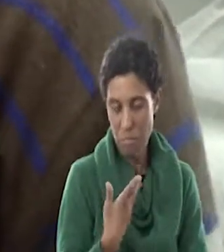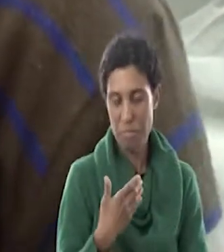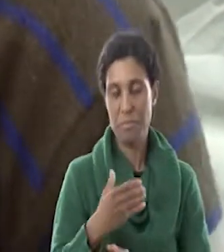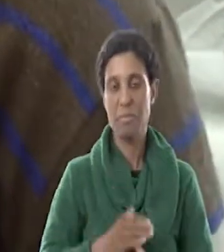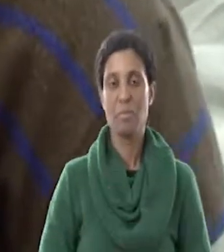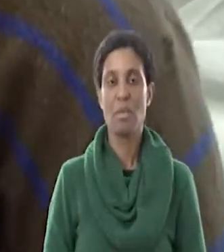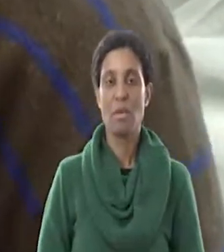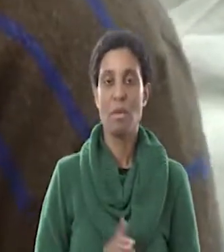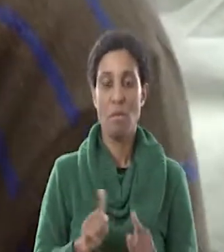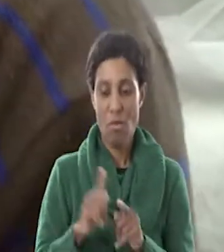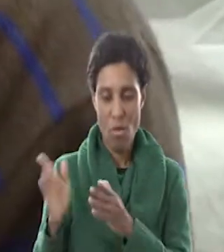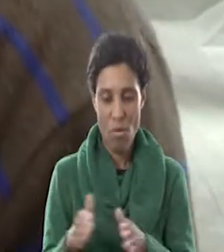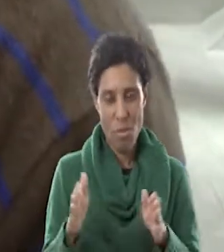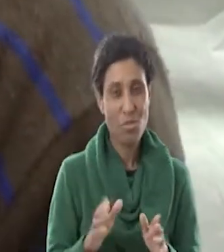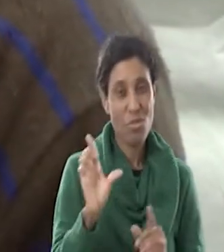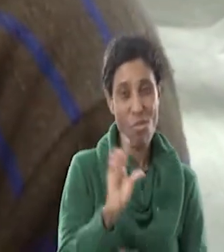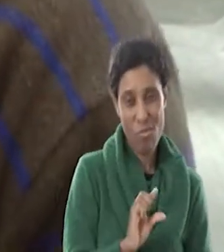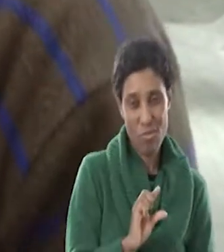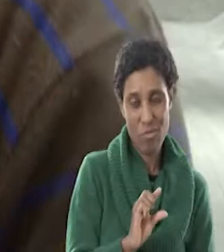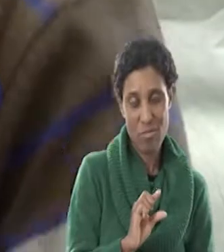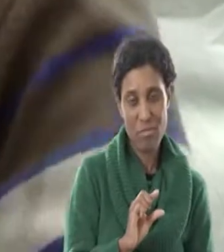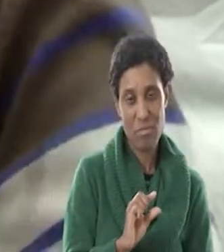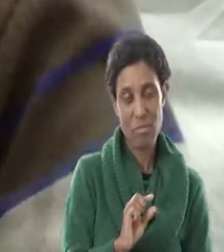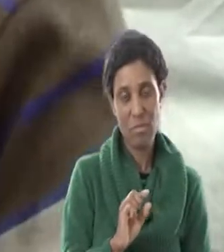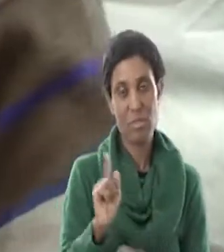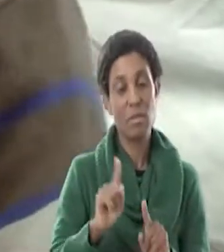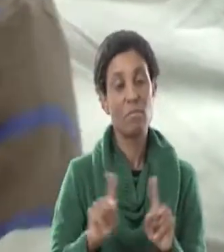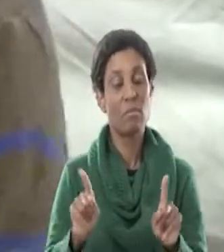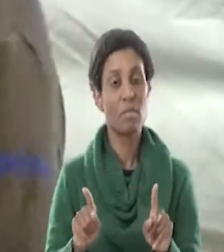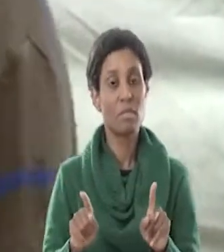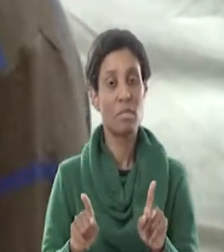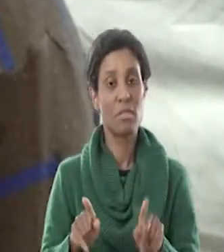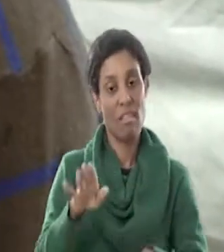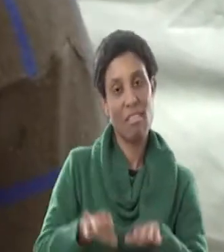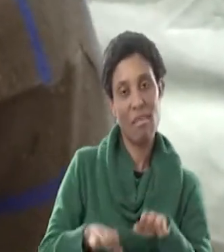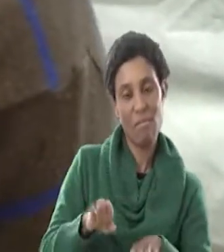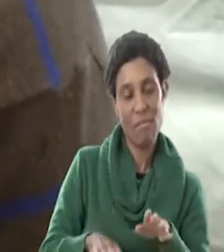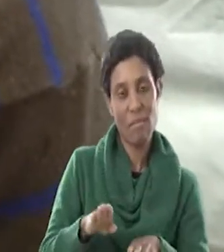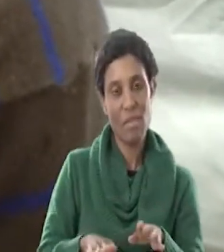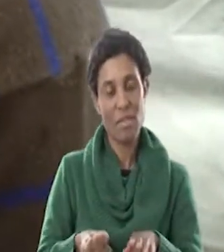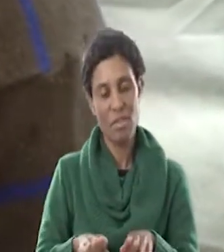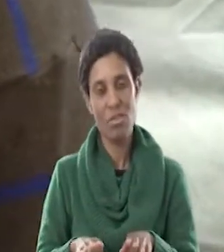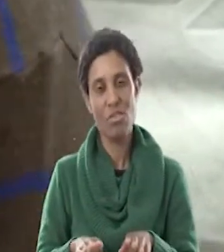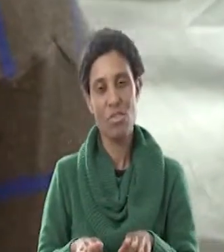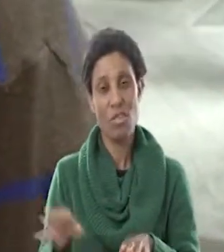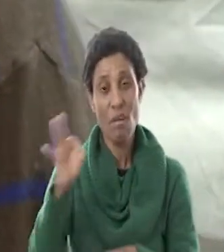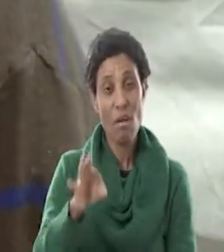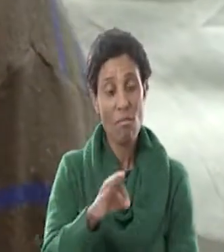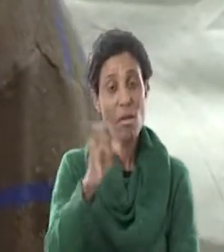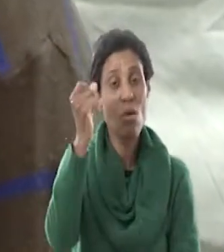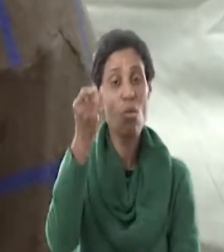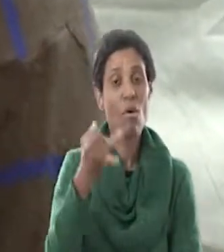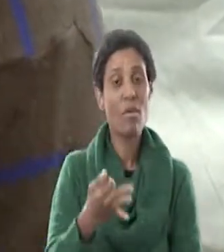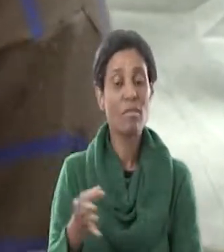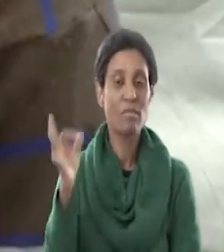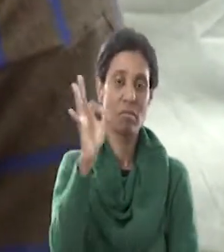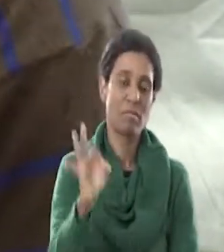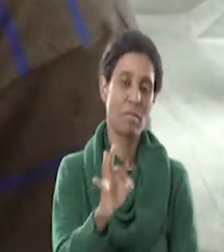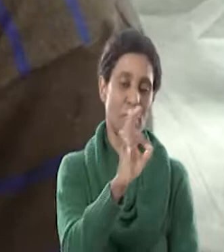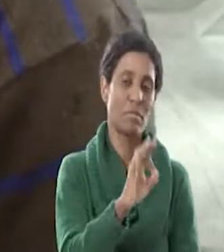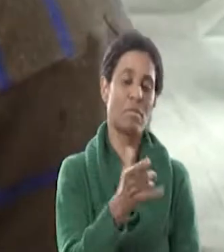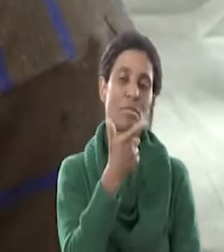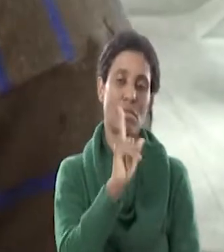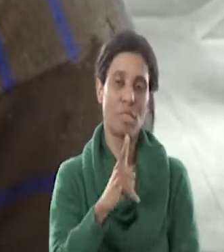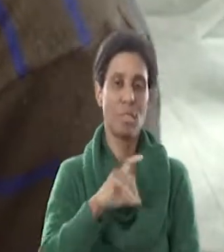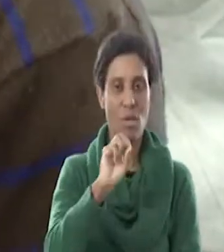medicinal. E a produção é baixíssima, mas também devido ao volume de abelhas, que são 800 unidades, só que formam